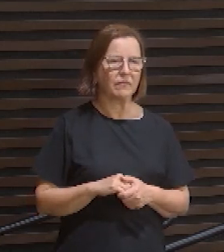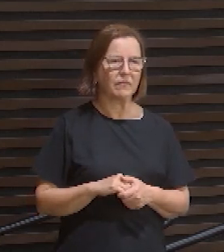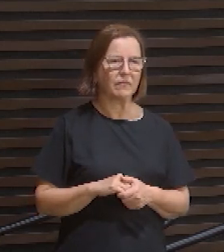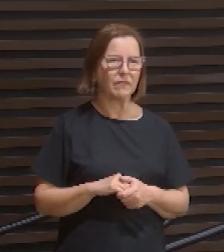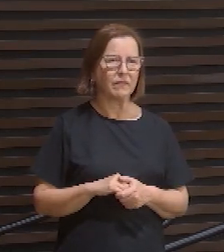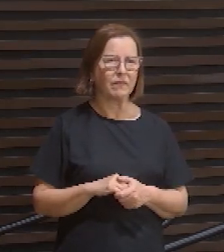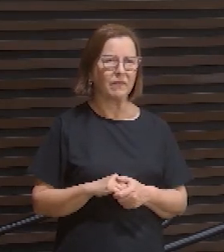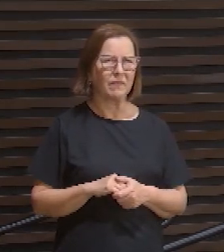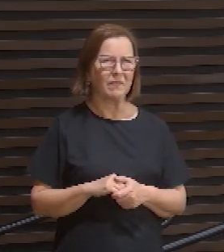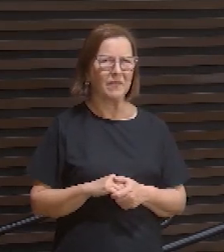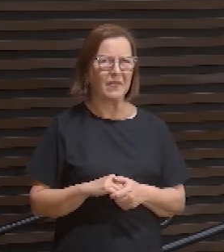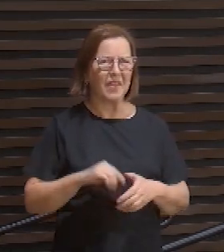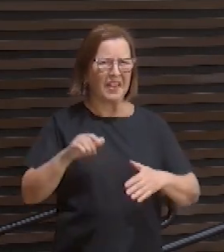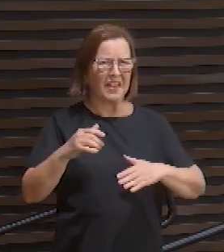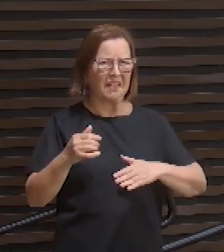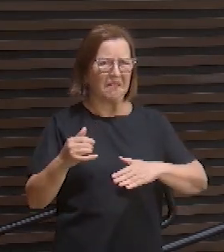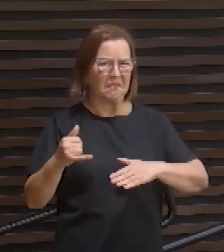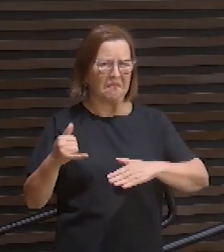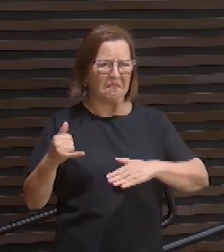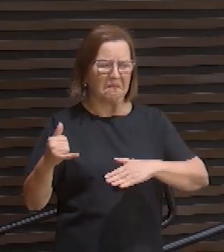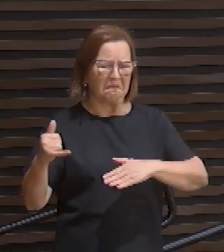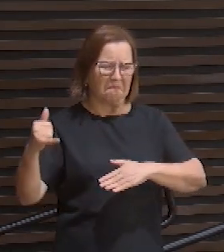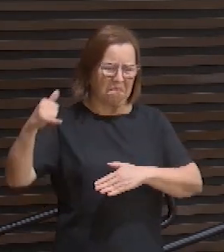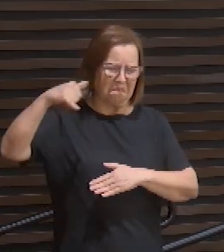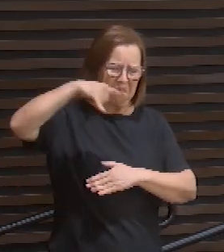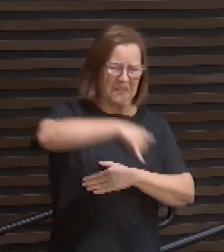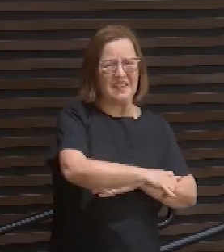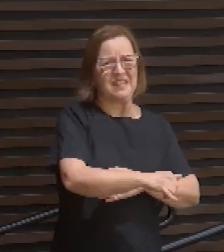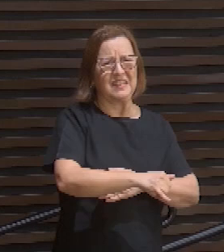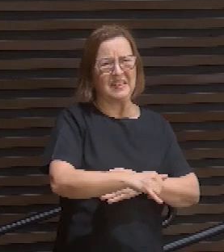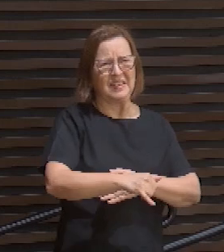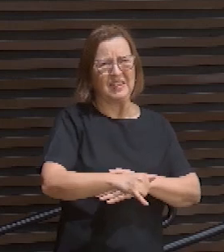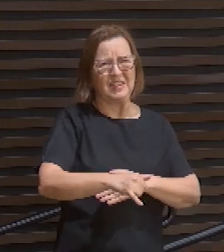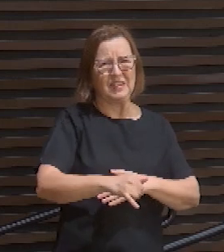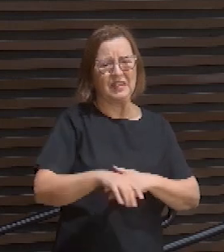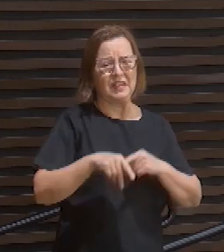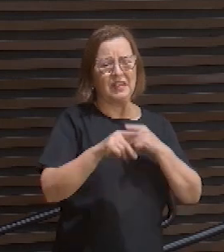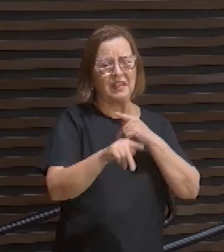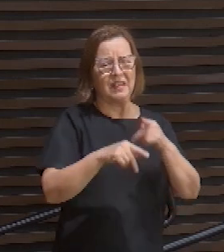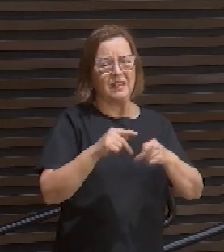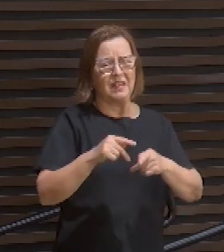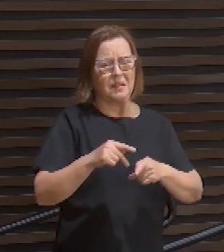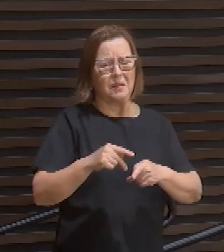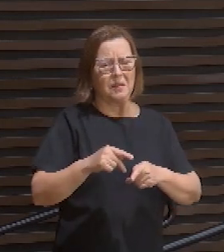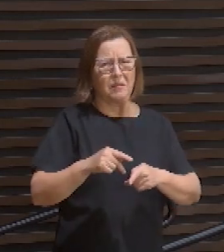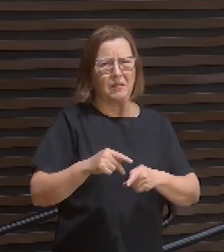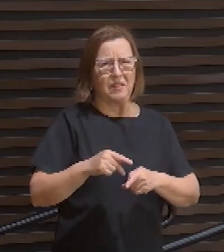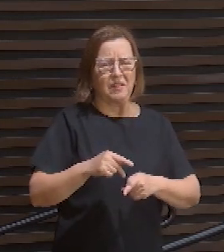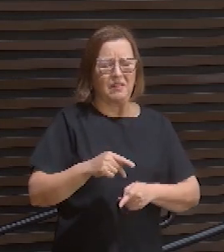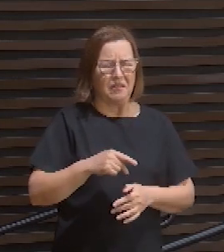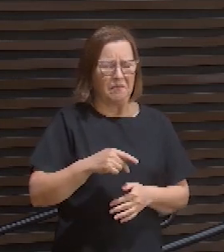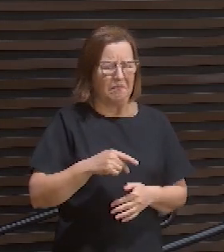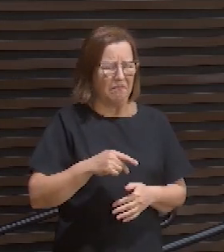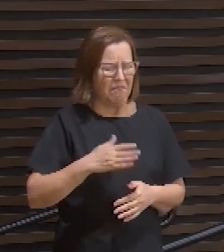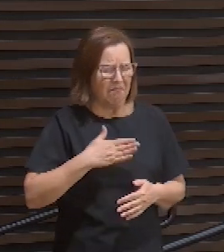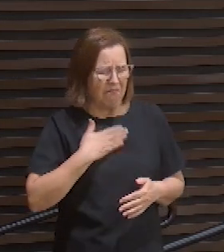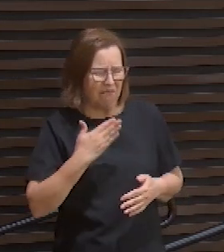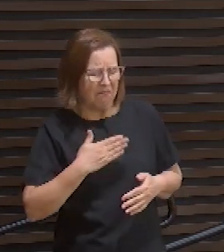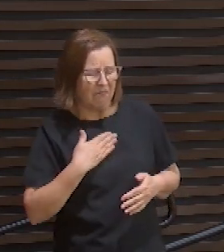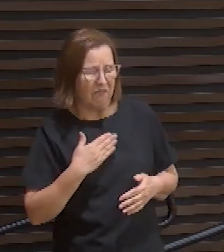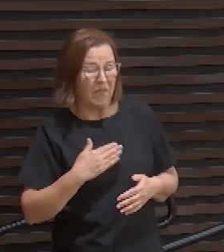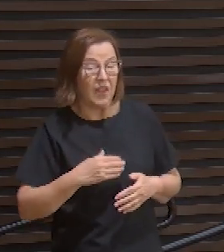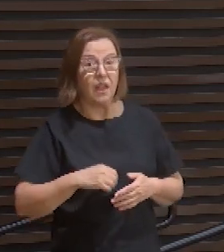Aquela tragédia, ela foi muito impactante para todos os que viram, mas para mim, de maneira especial, como eu já